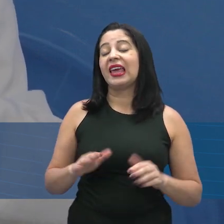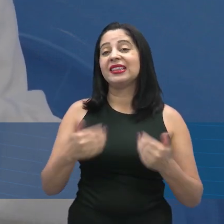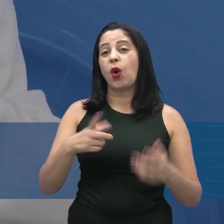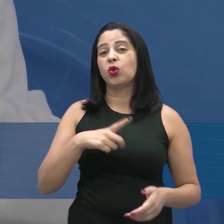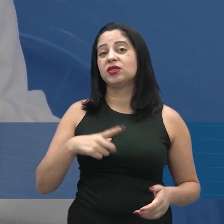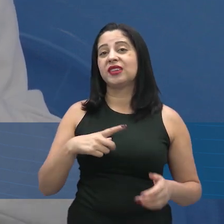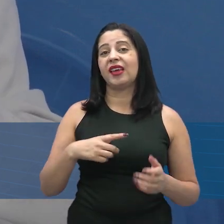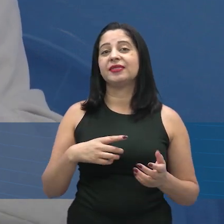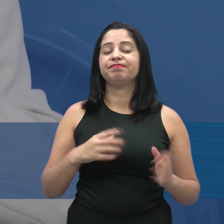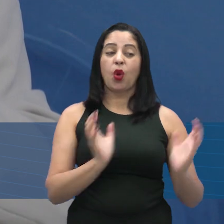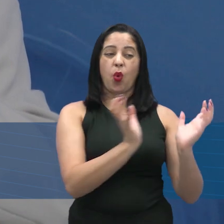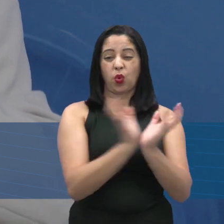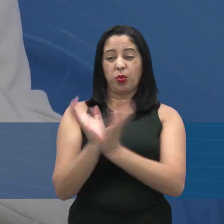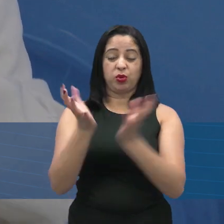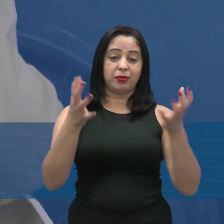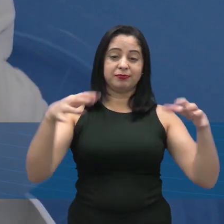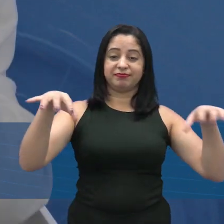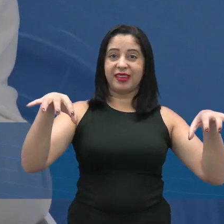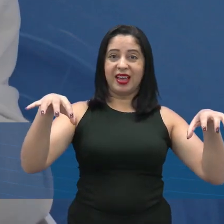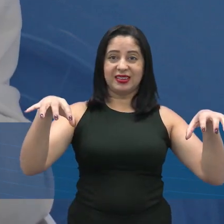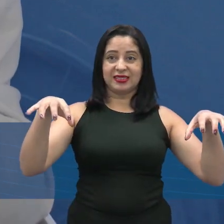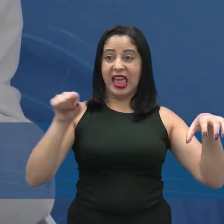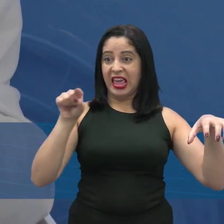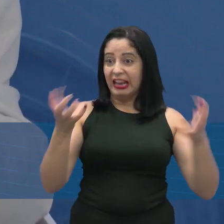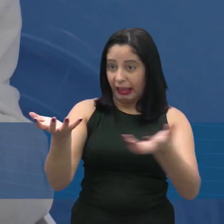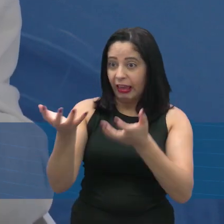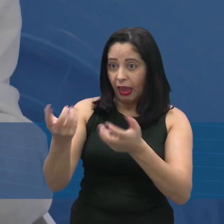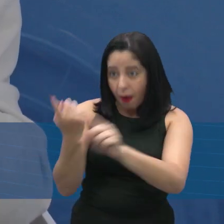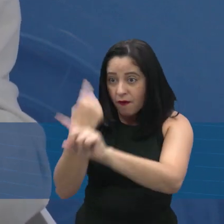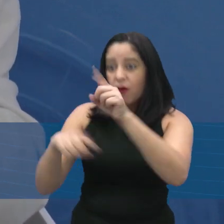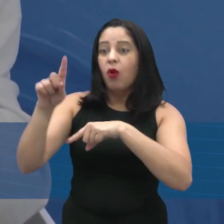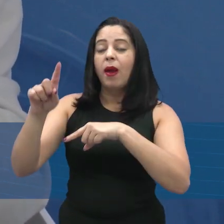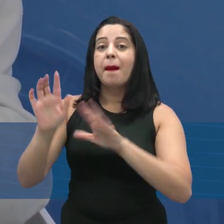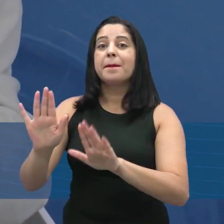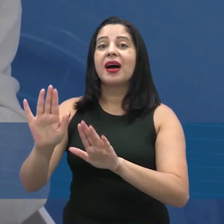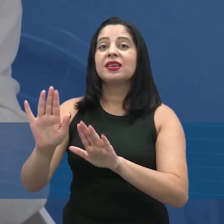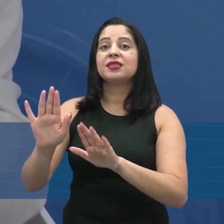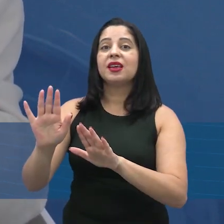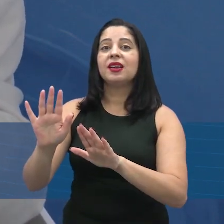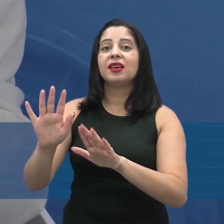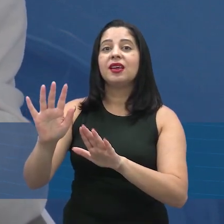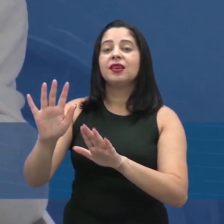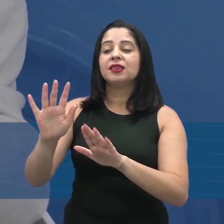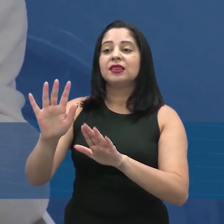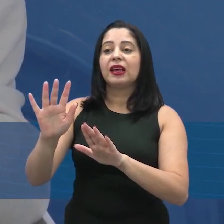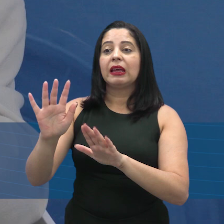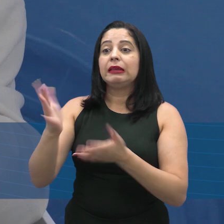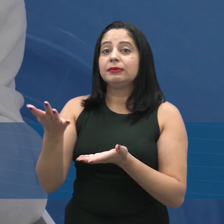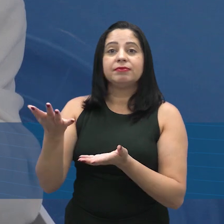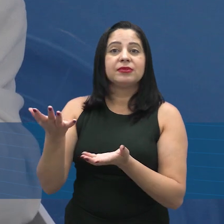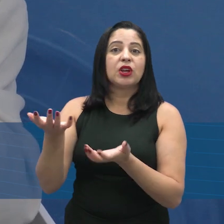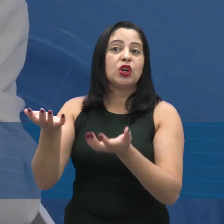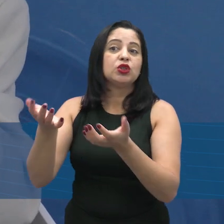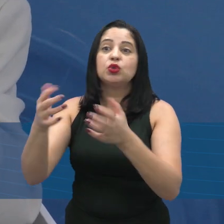dissonância, né? Ele quer estar num status, mas ele, de repente, não se